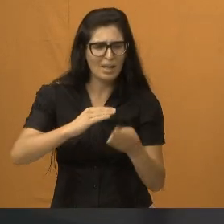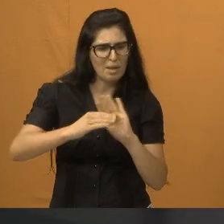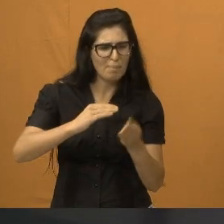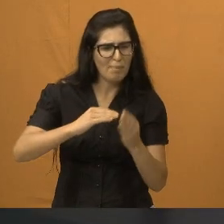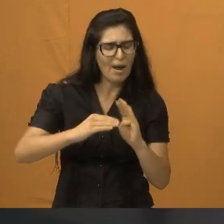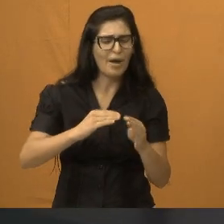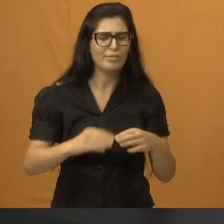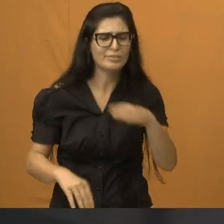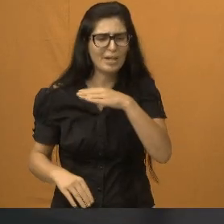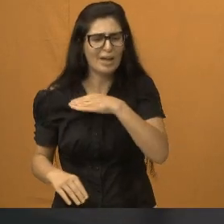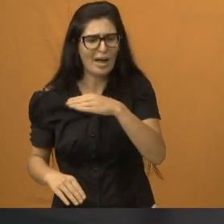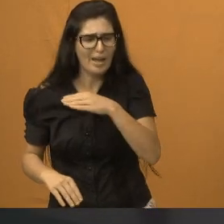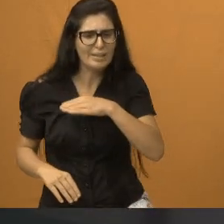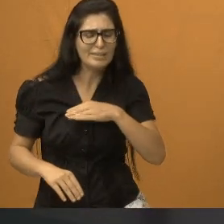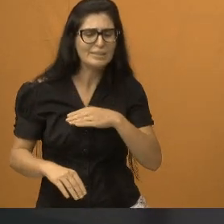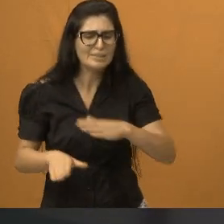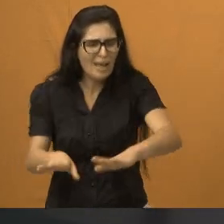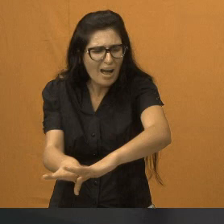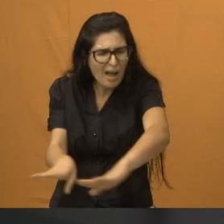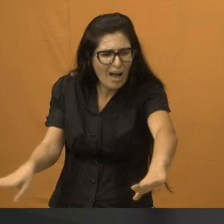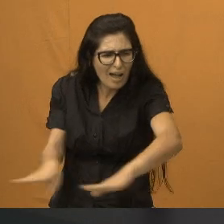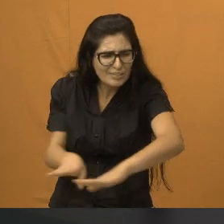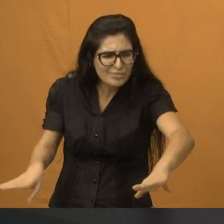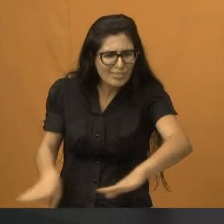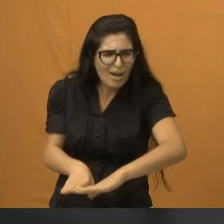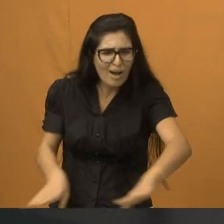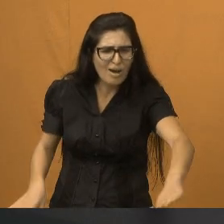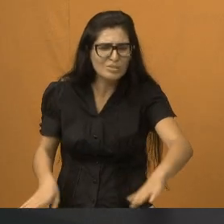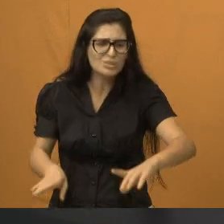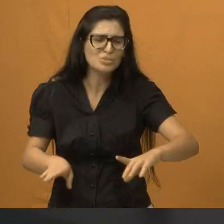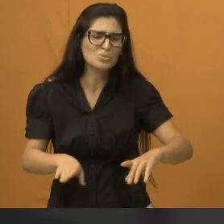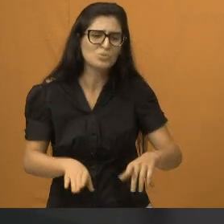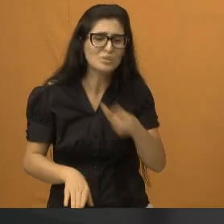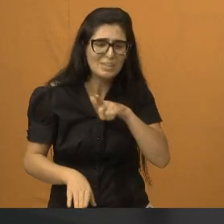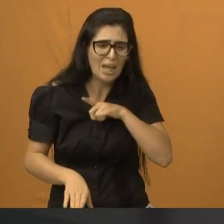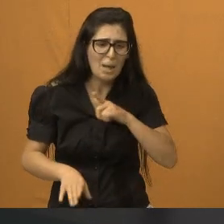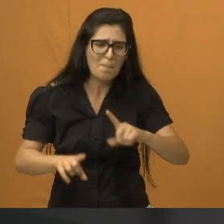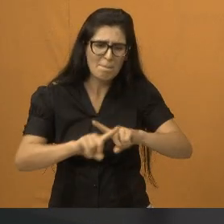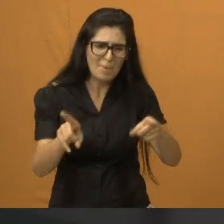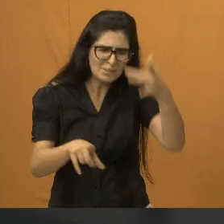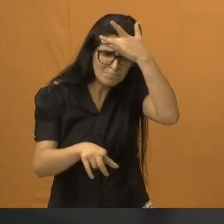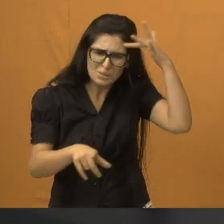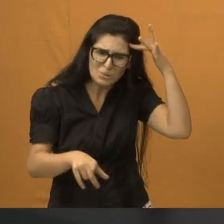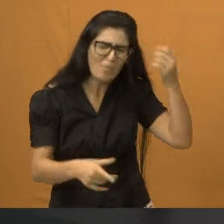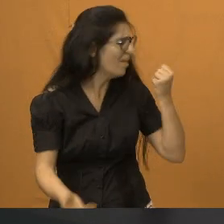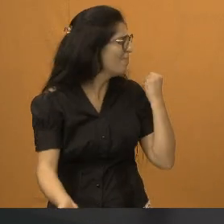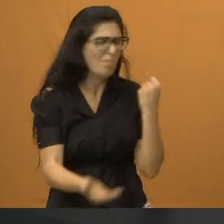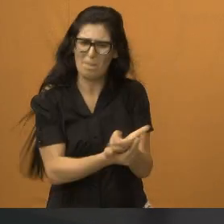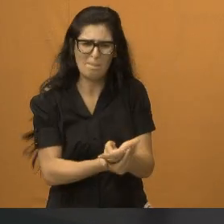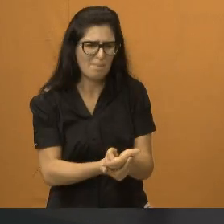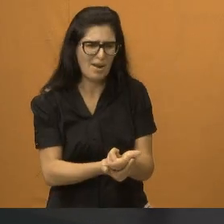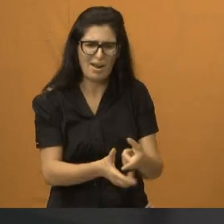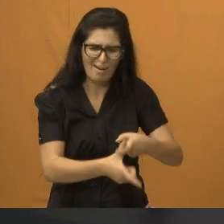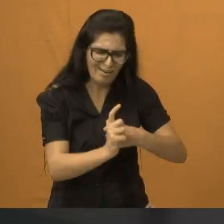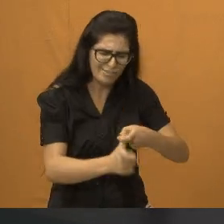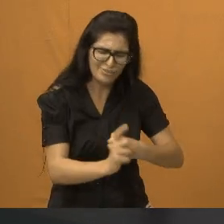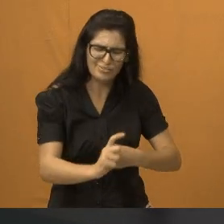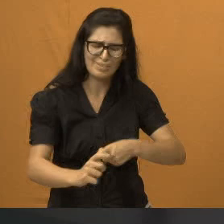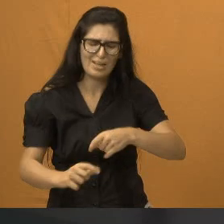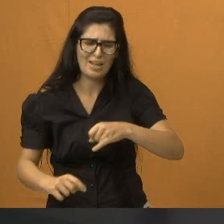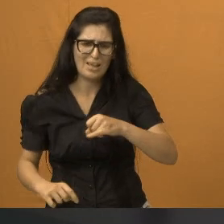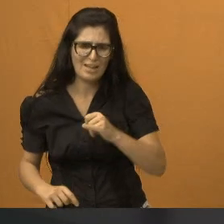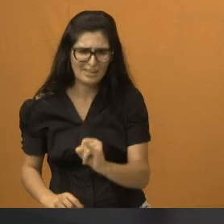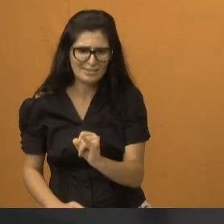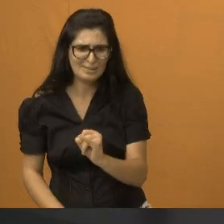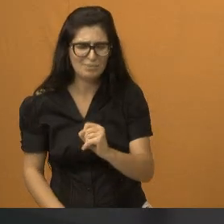asfalto, tem rede de esgoto, tem tudo, e não pagam o IPTU. E nós, que mora também hoje,